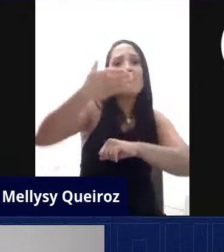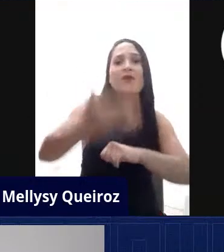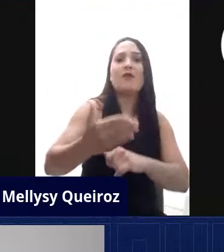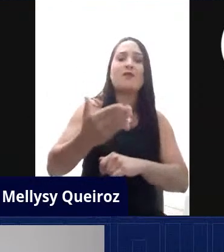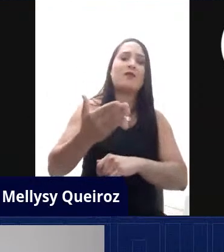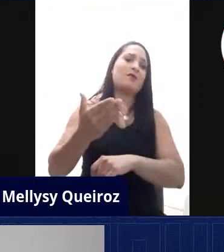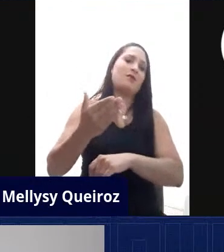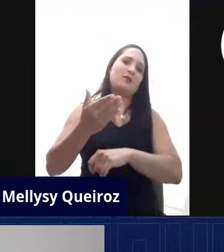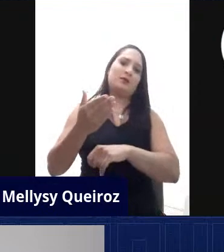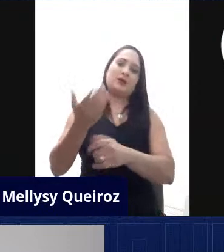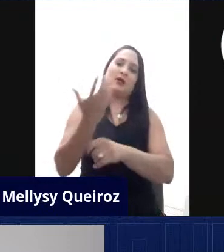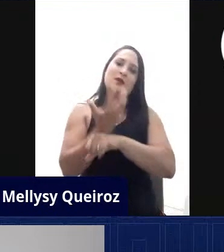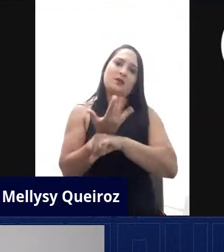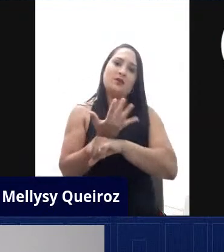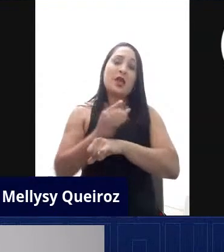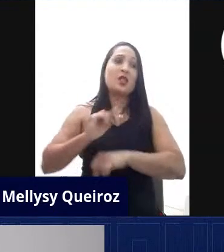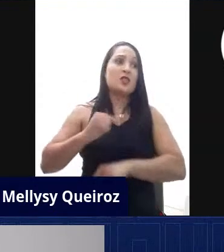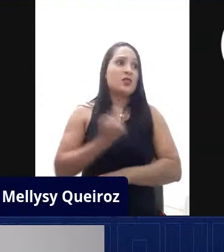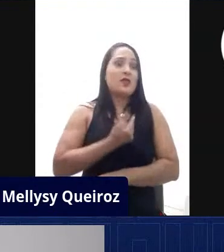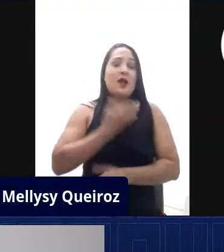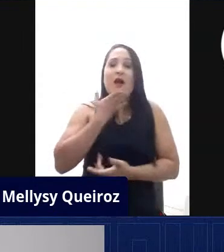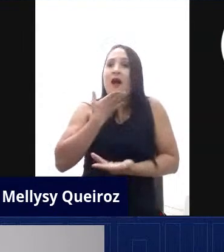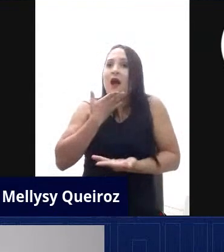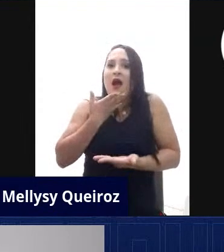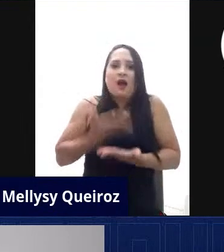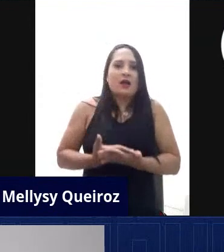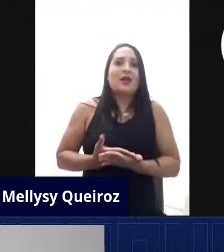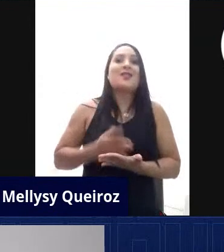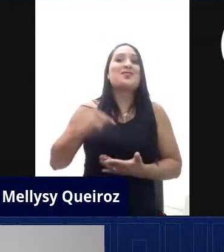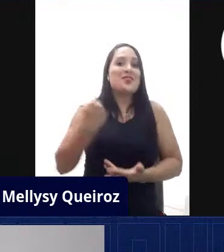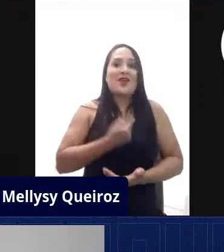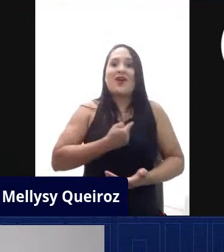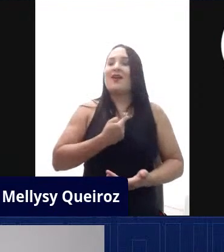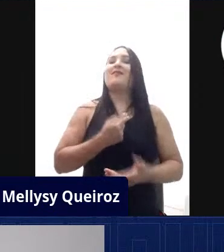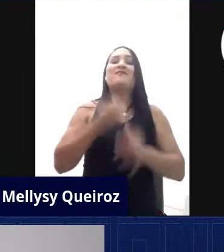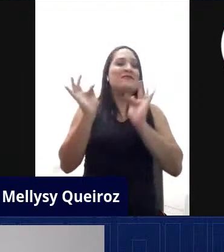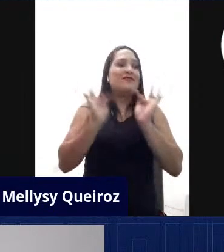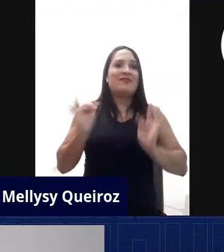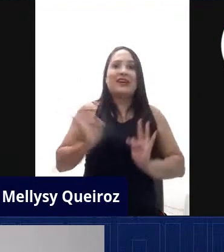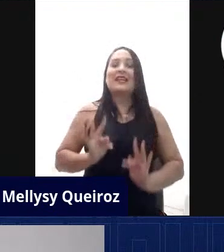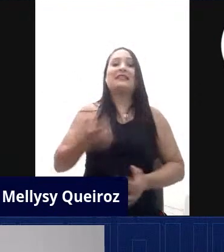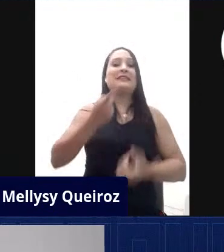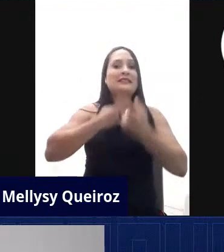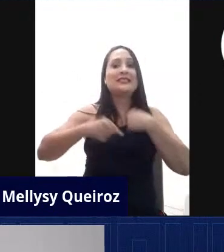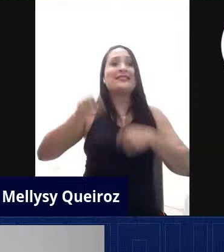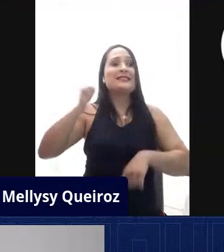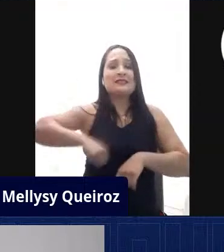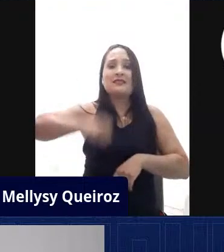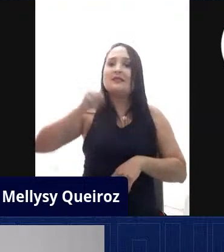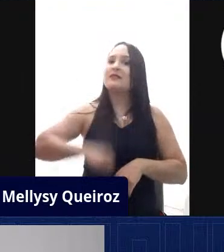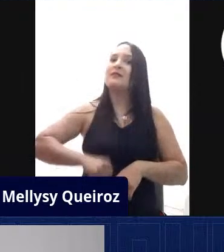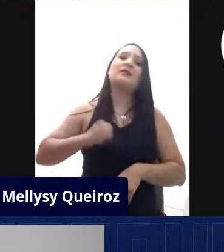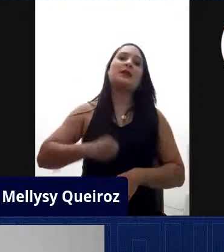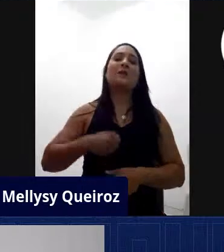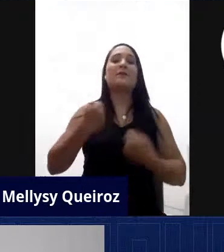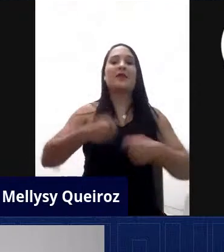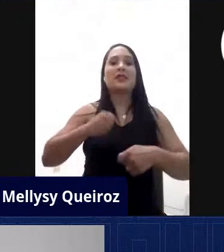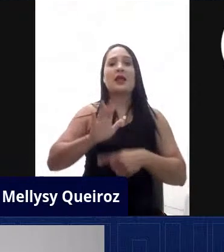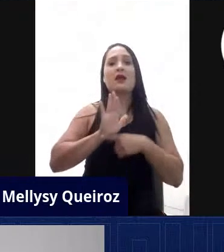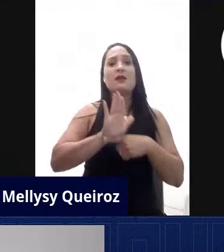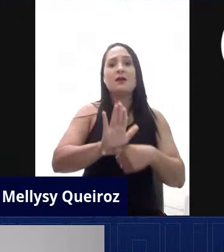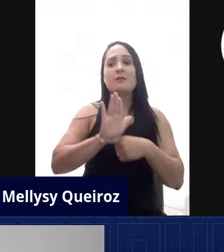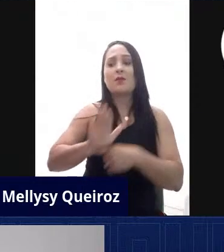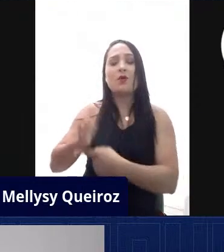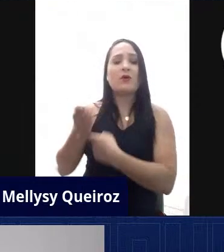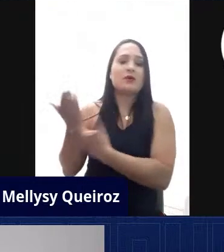bastante surpresas e era isso que nós queríamos. Porque é muito importante o apoio entre as mulheres, é muito